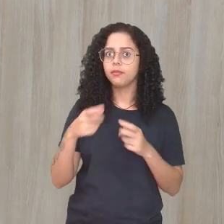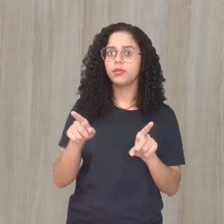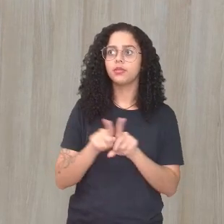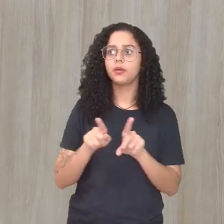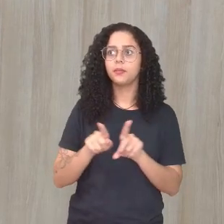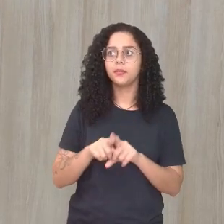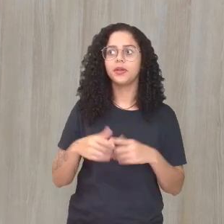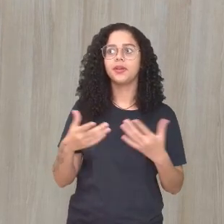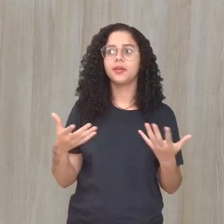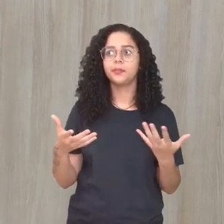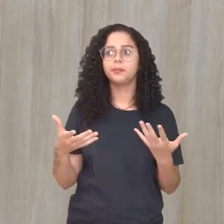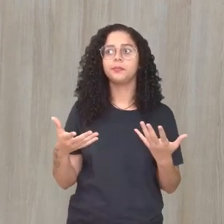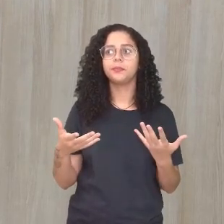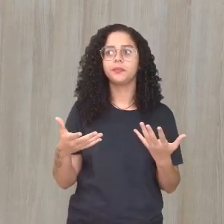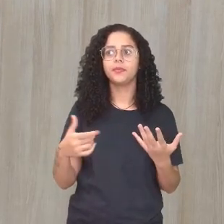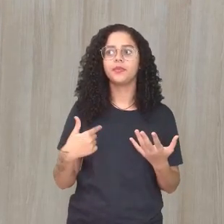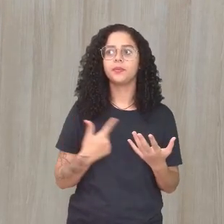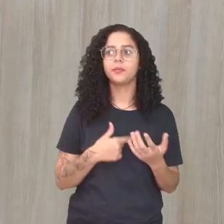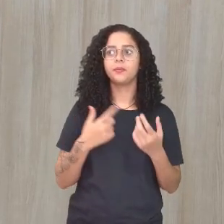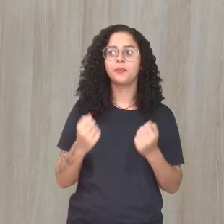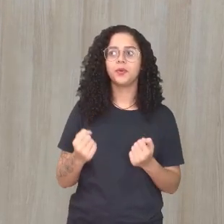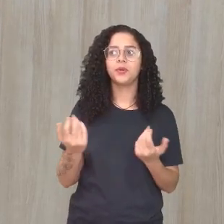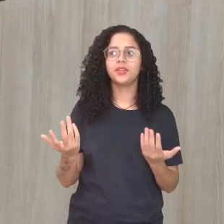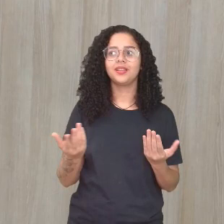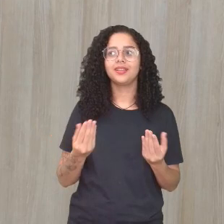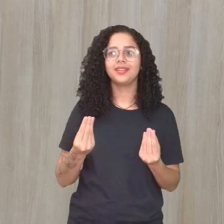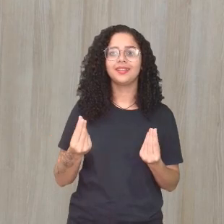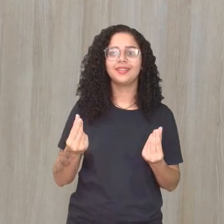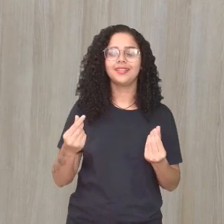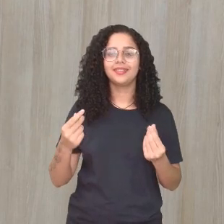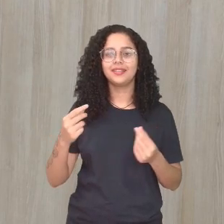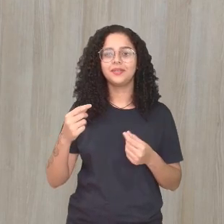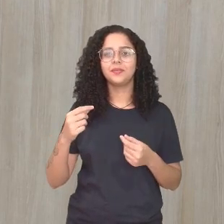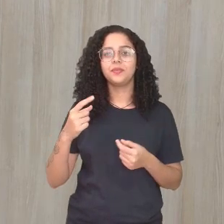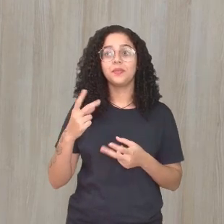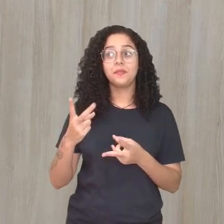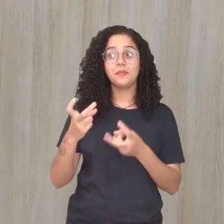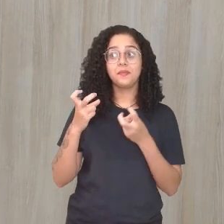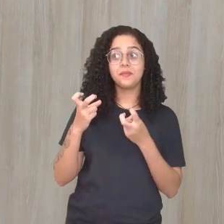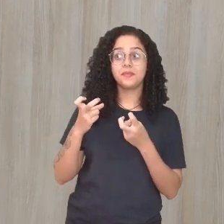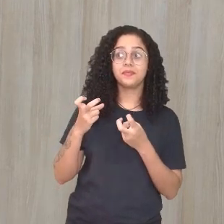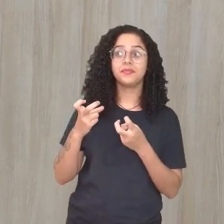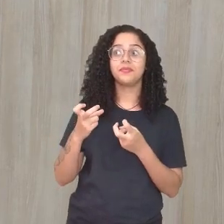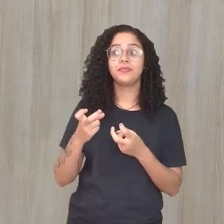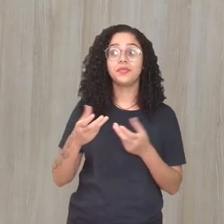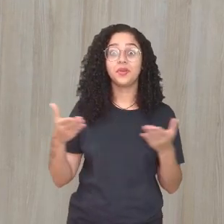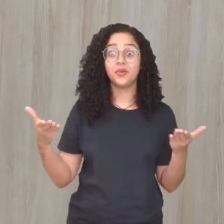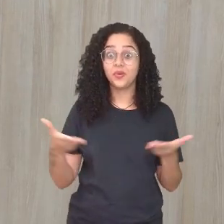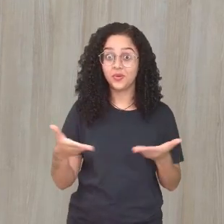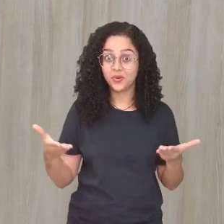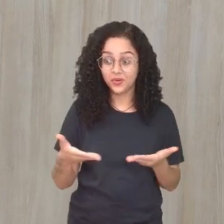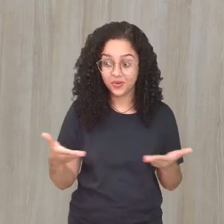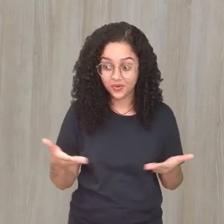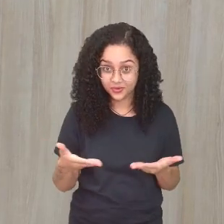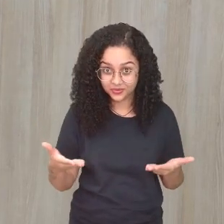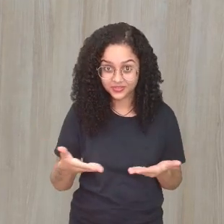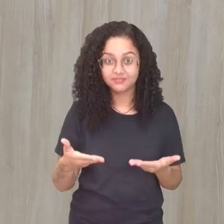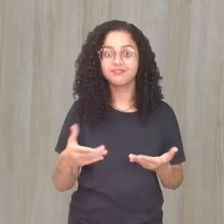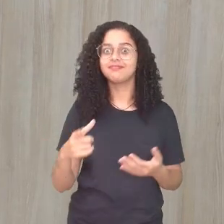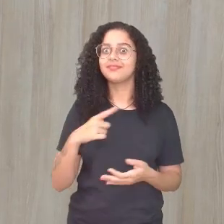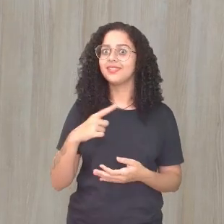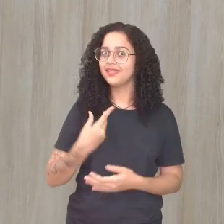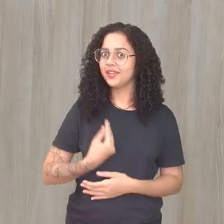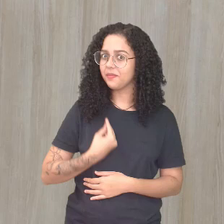inclusive, né? A gente pode raciocinar aí e ver que na atualidade, inclusive, a gente